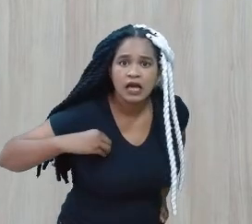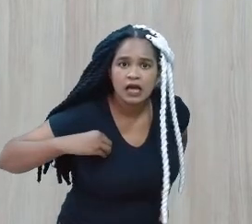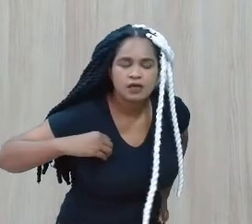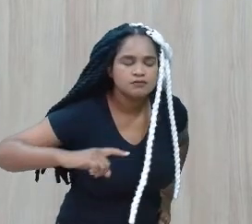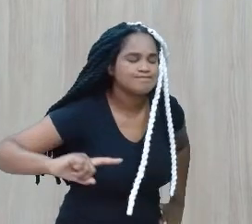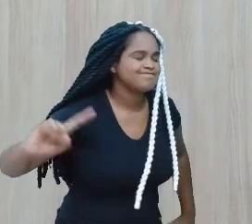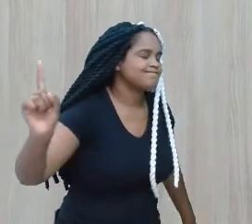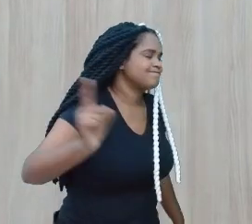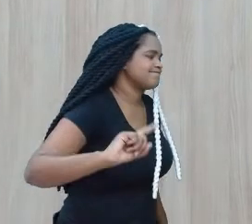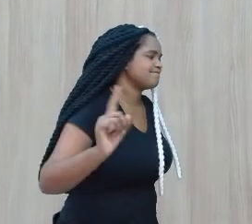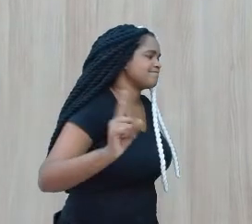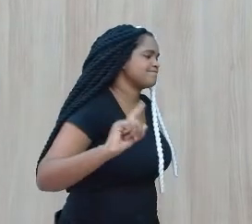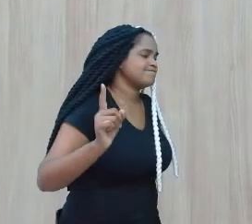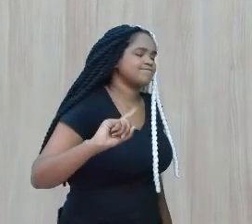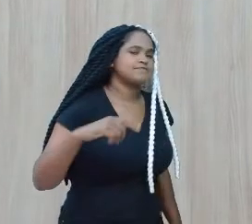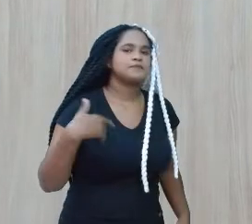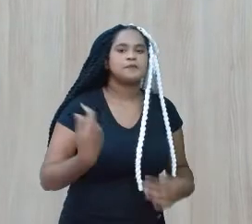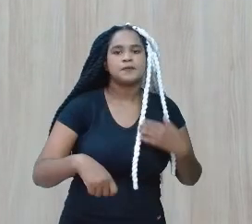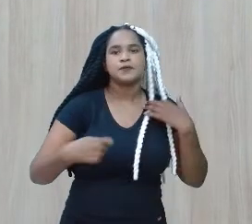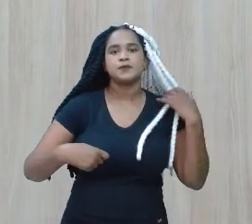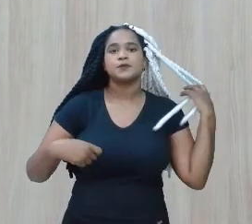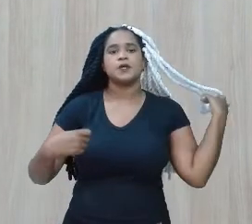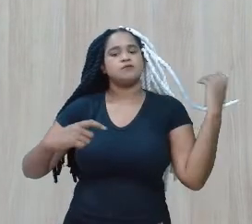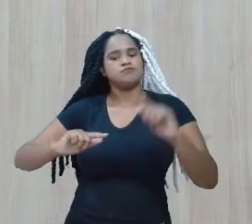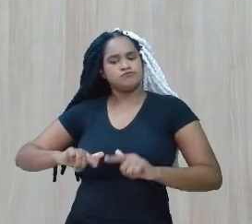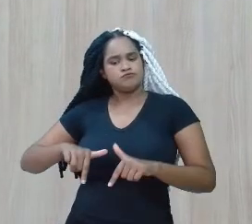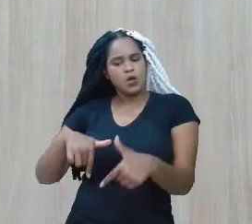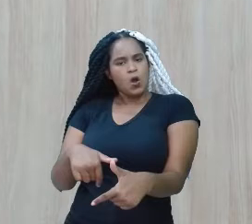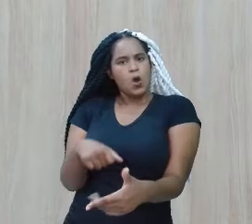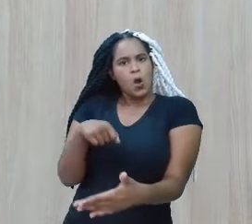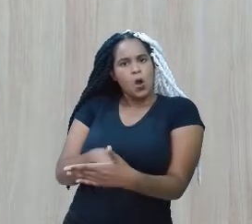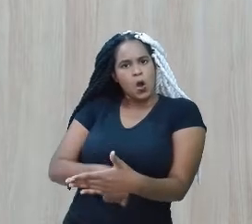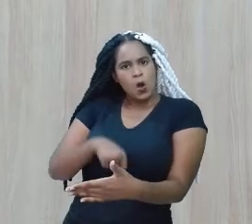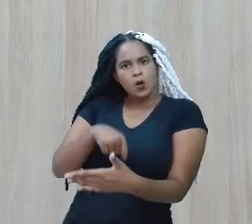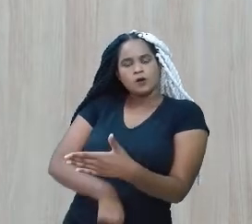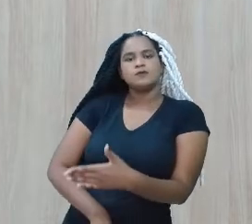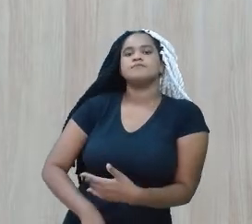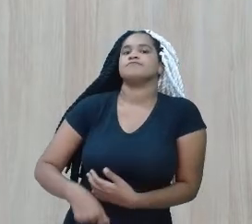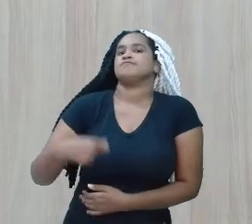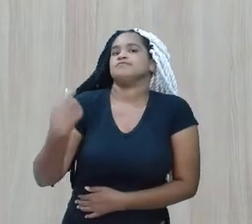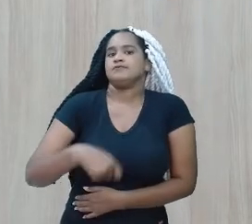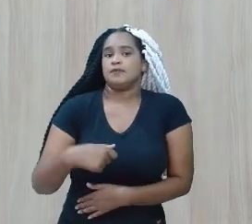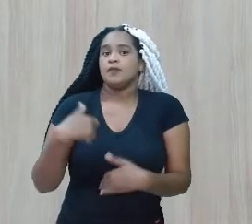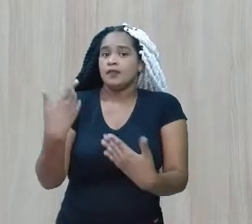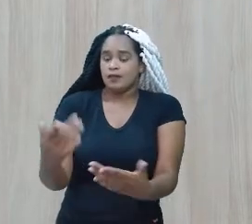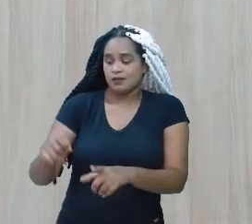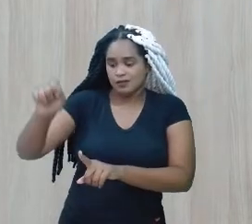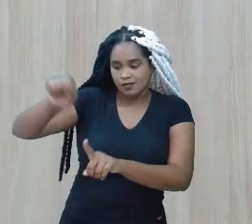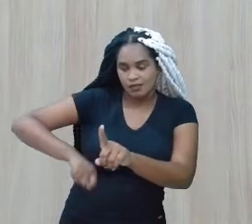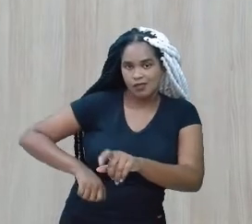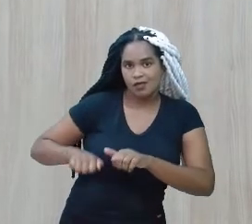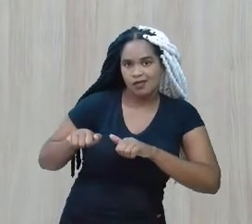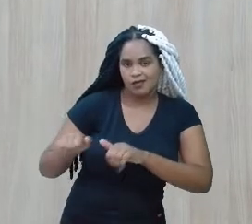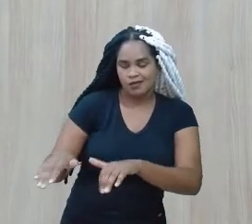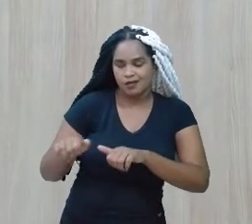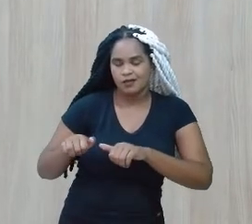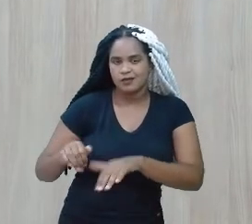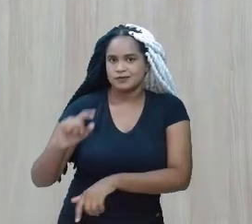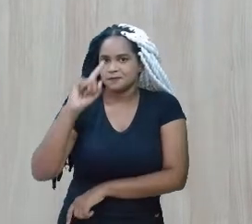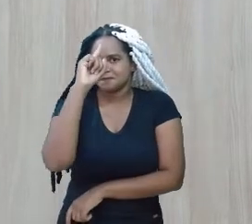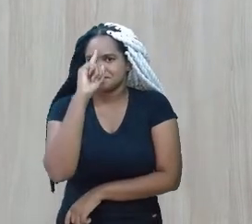vida. Então nós precisamos lutar por nós mesmos. Então Setembro Amarelo é um